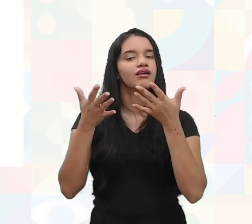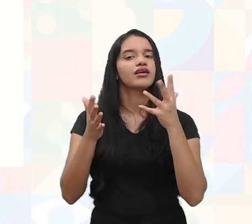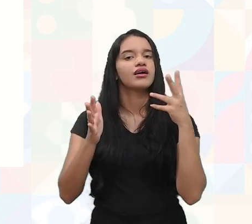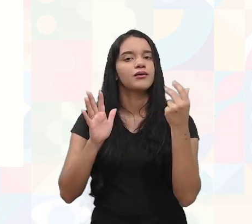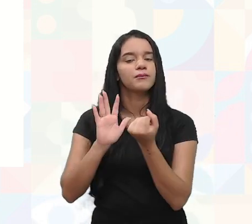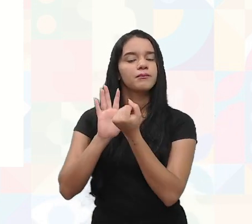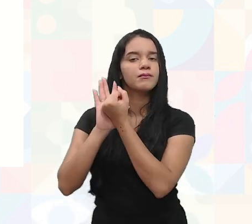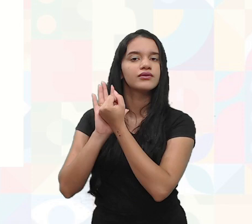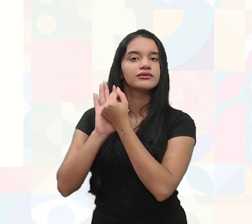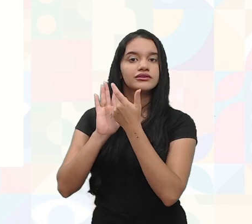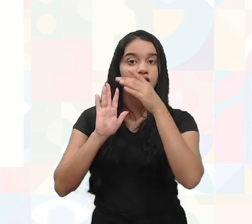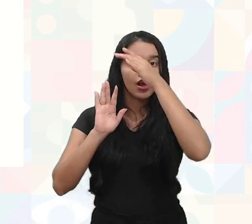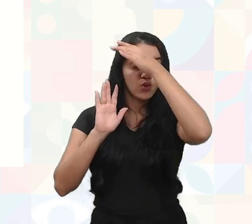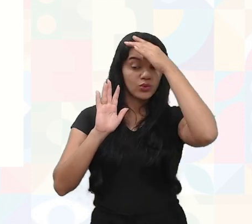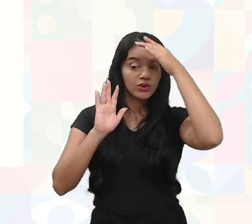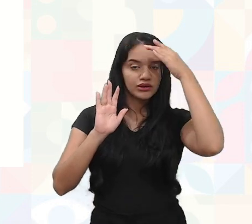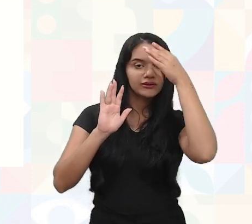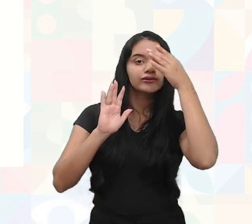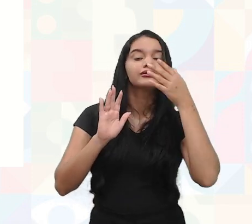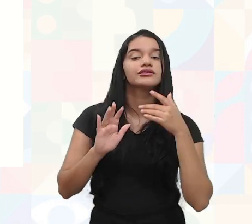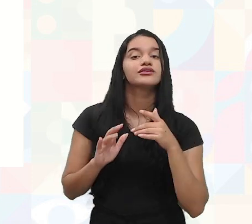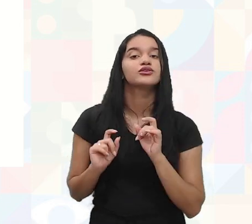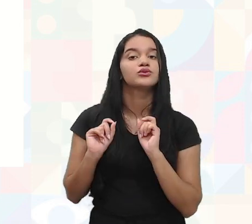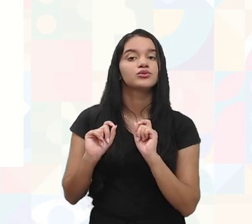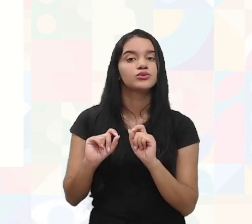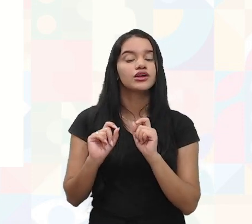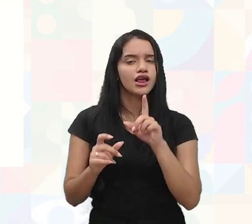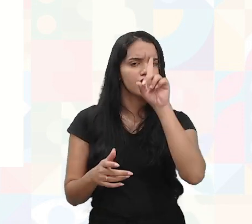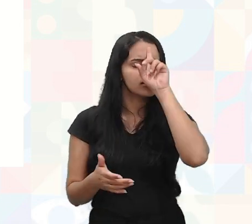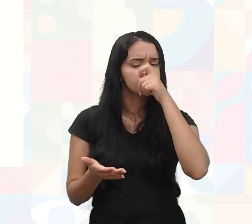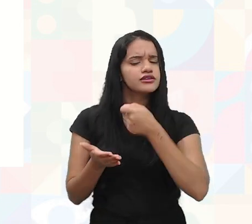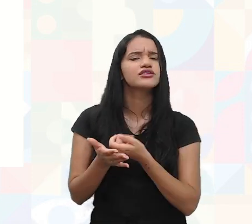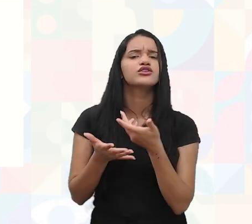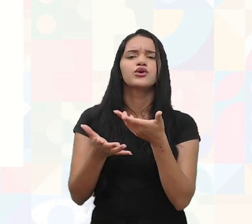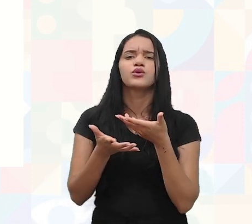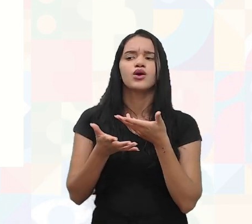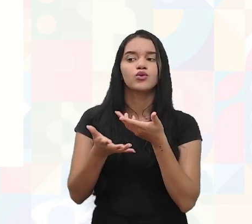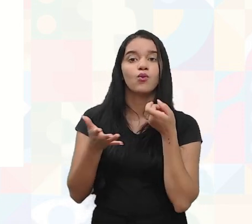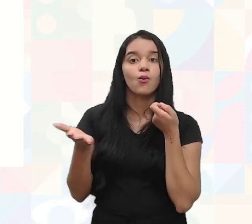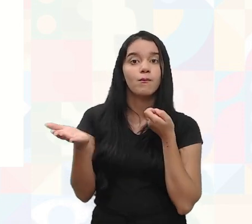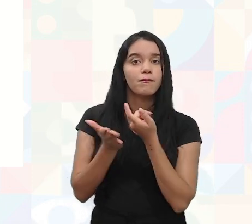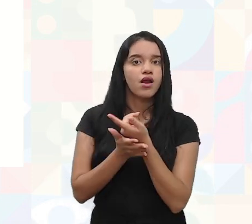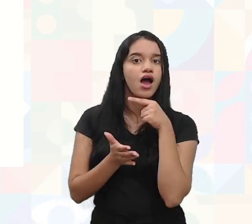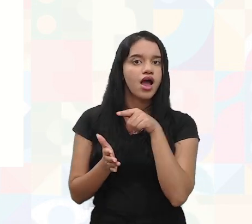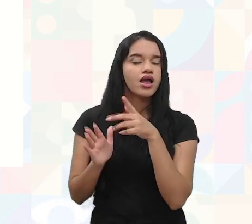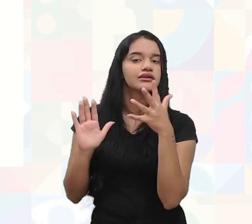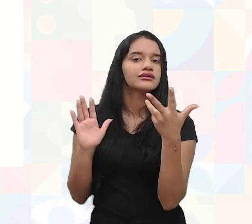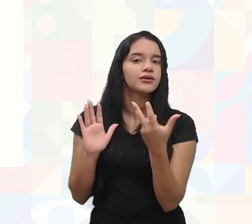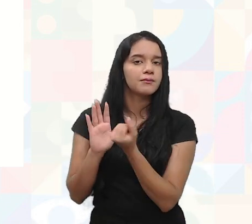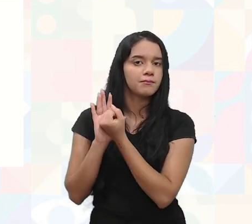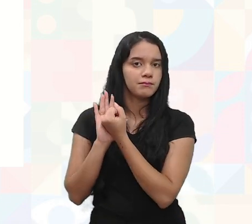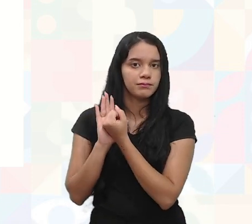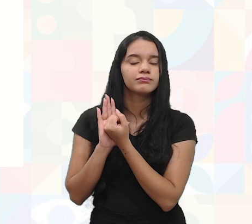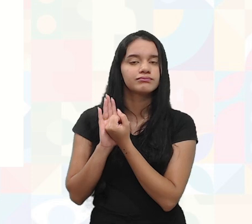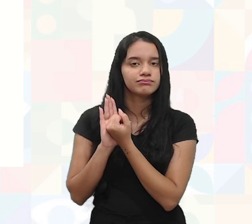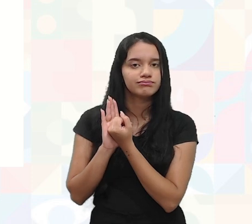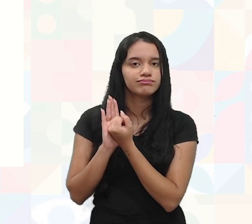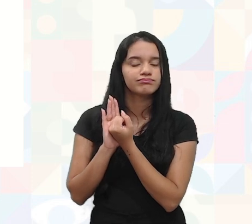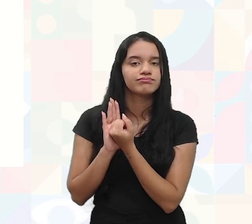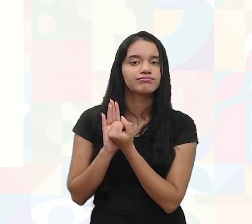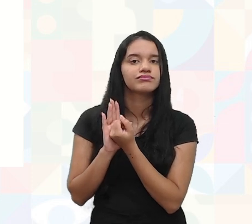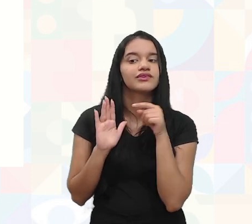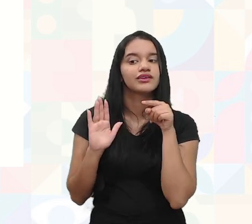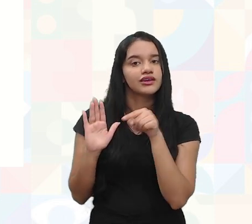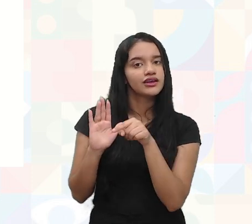vai fazer com que o consumidor tome aquela decisão. Eu quero consumir essa marca, porque eu me identifico com